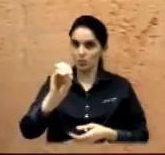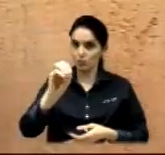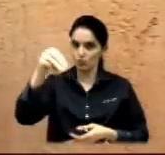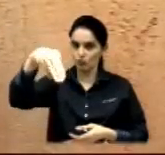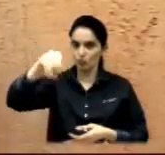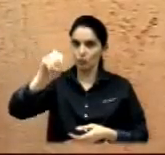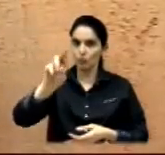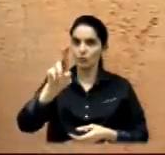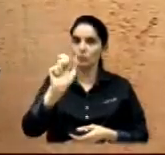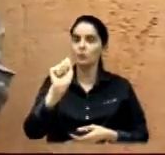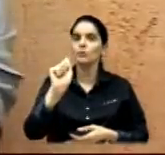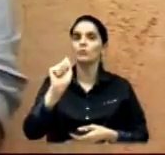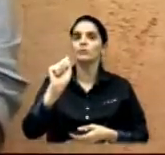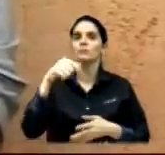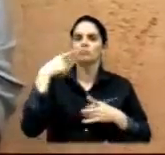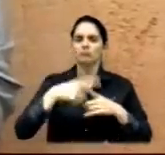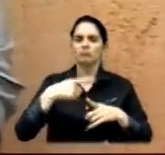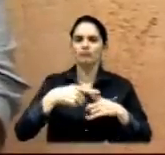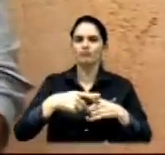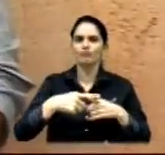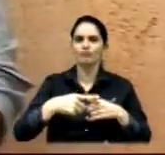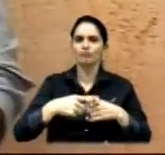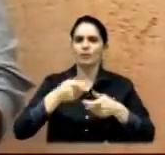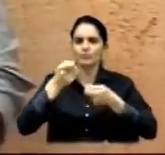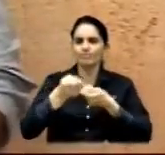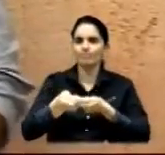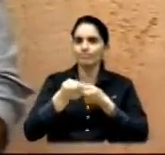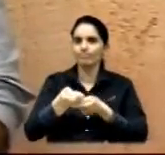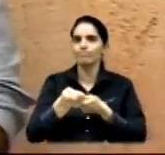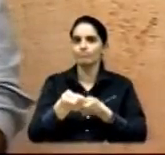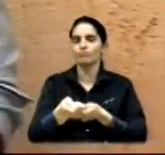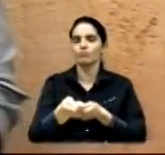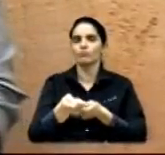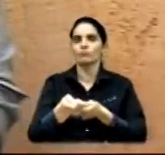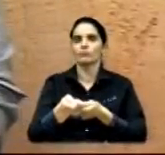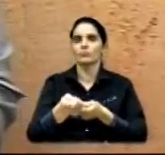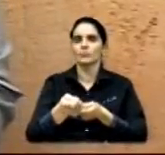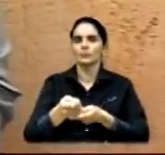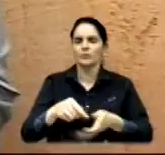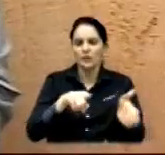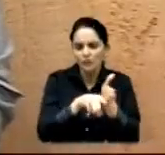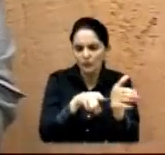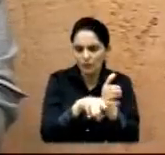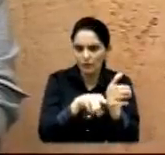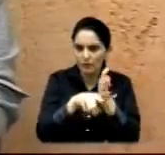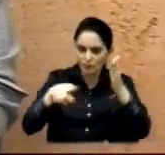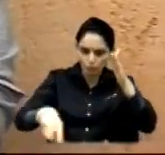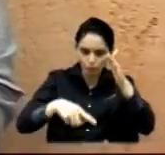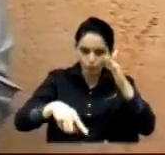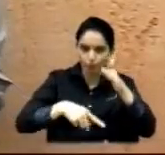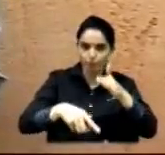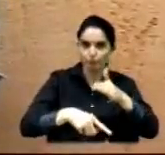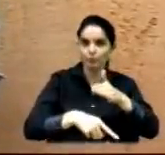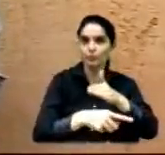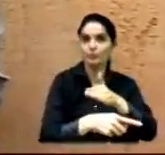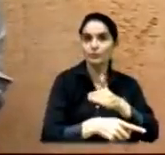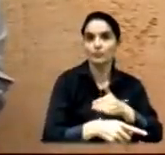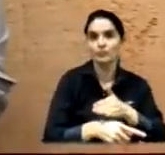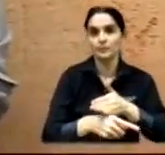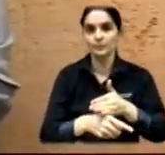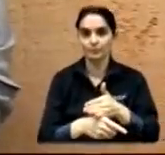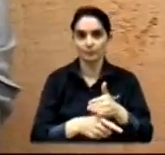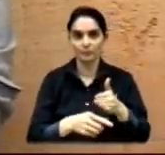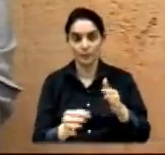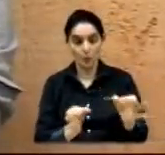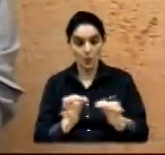estão sofrendo nesses últimos tempos, né, com as investigações sendo aprofundadas. A gente organiza as